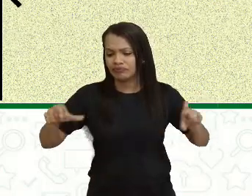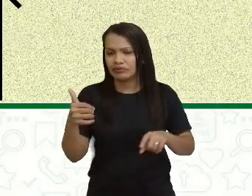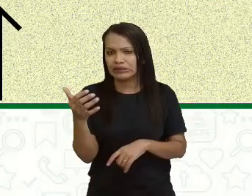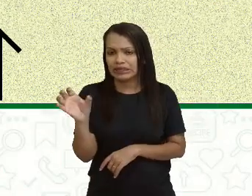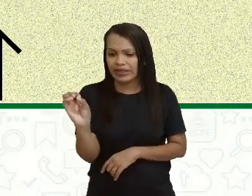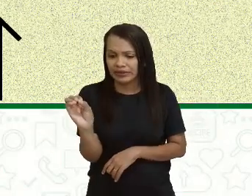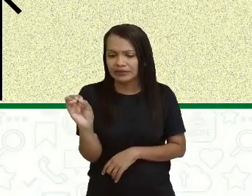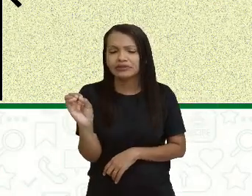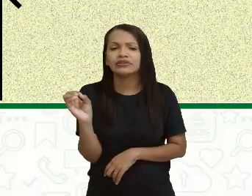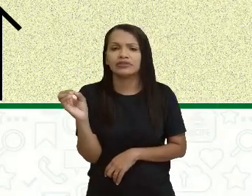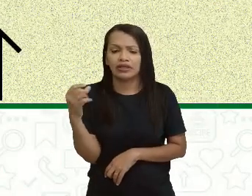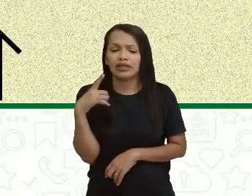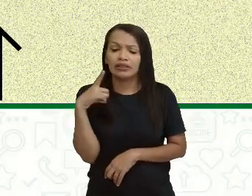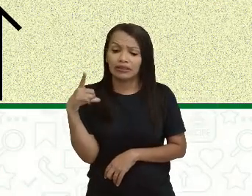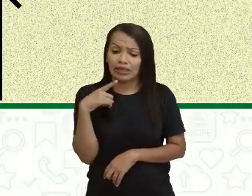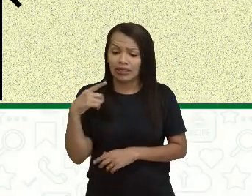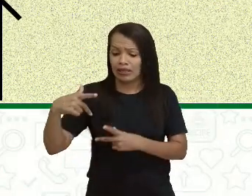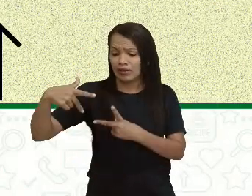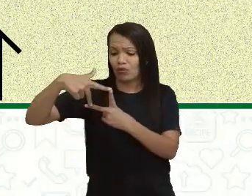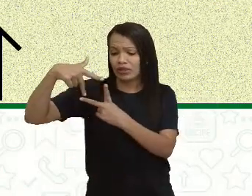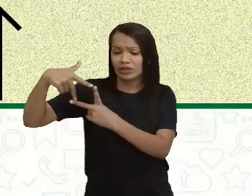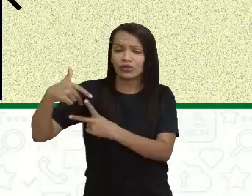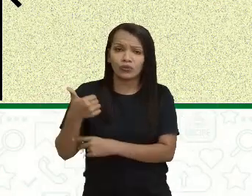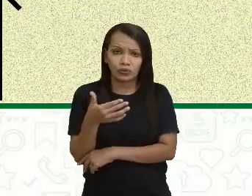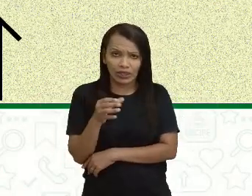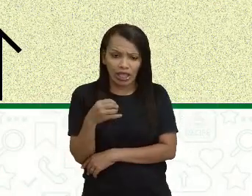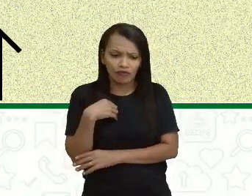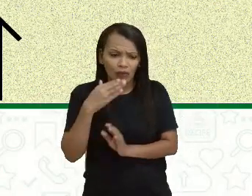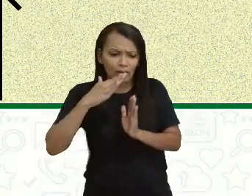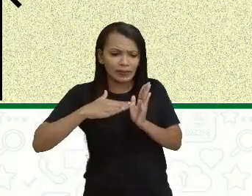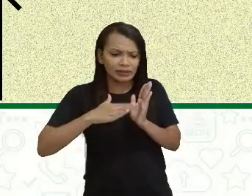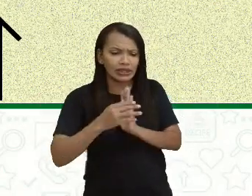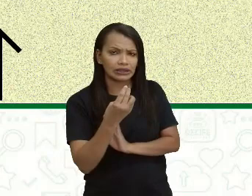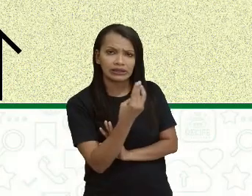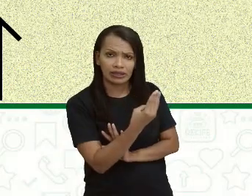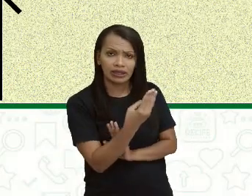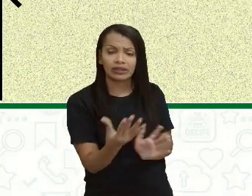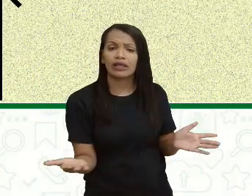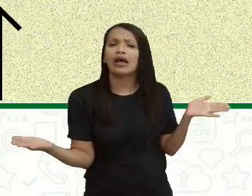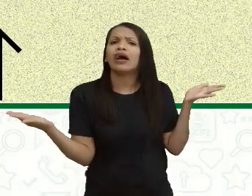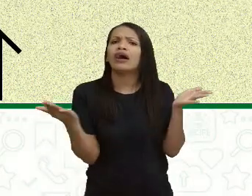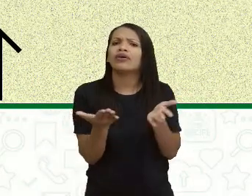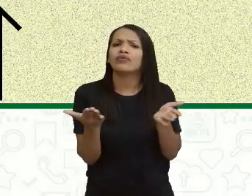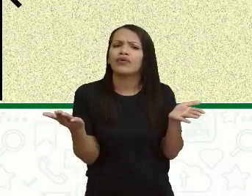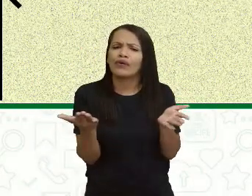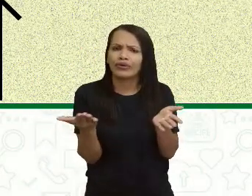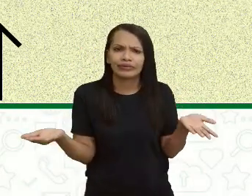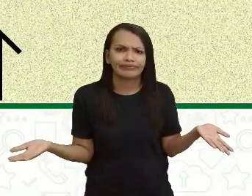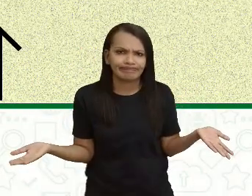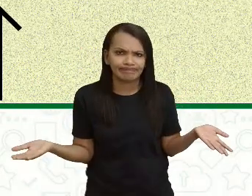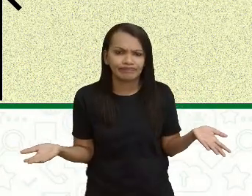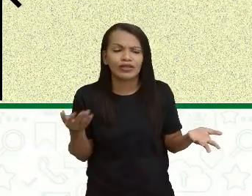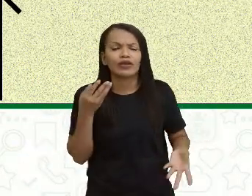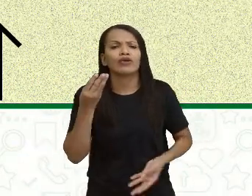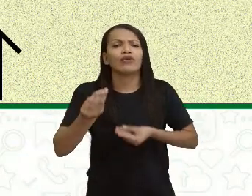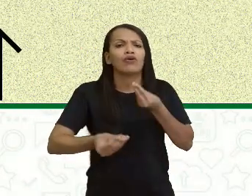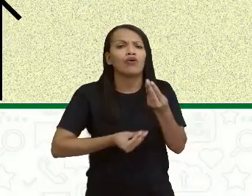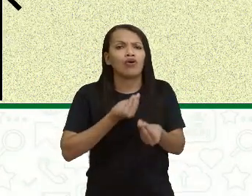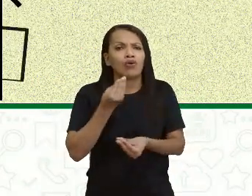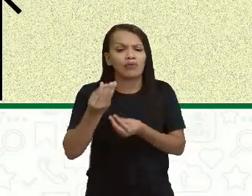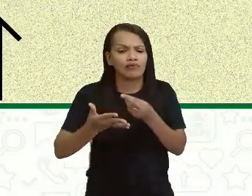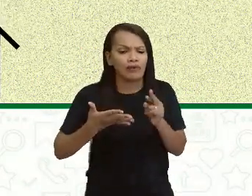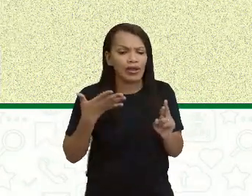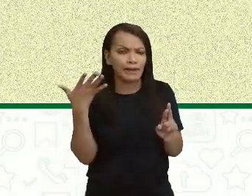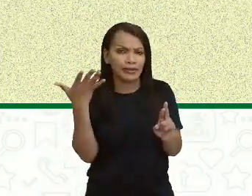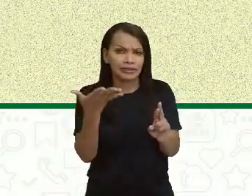Vilma pintou? Então, pessoal, são 3 partes agora. Como é que a gente vai